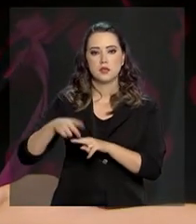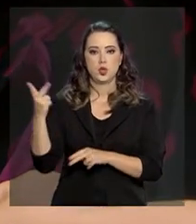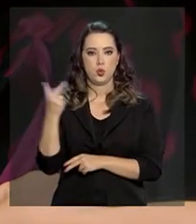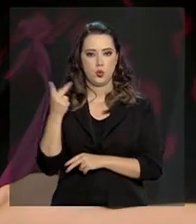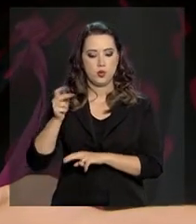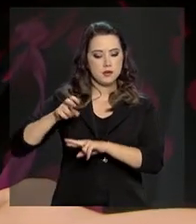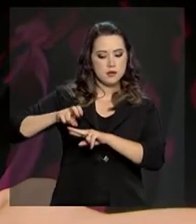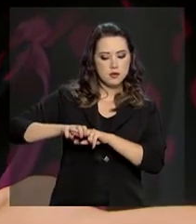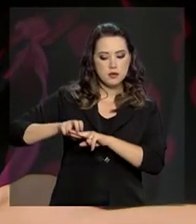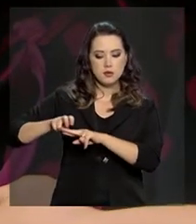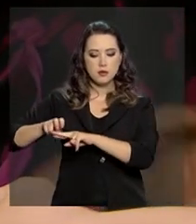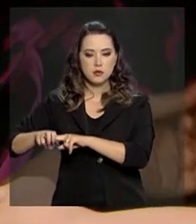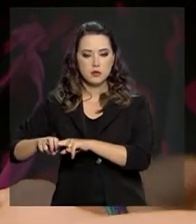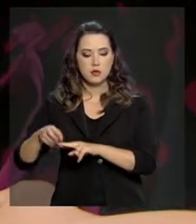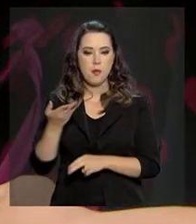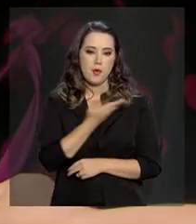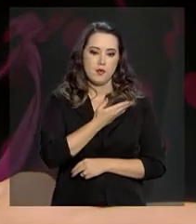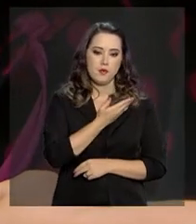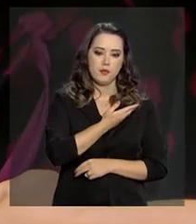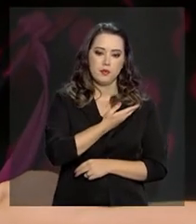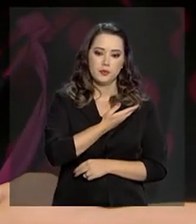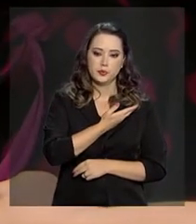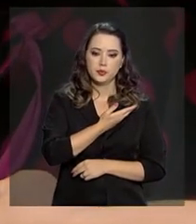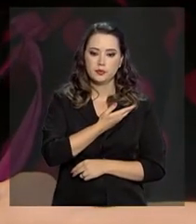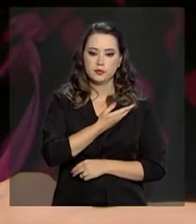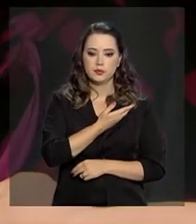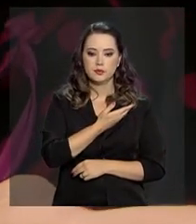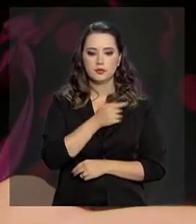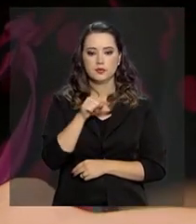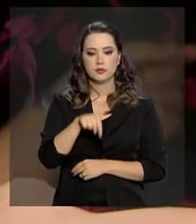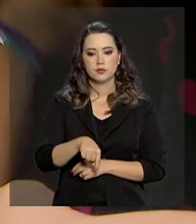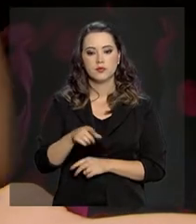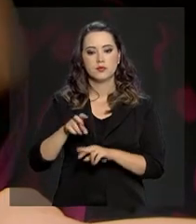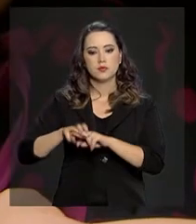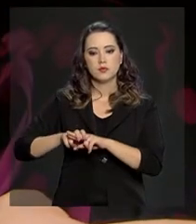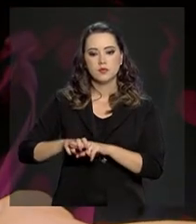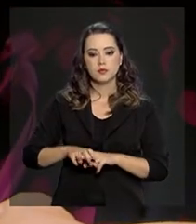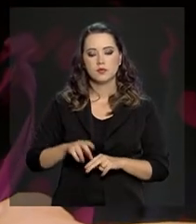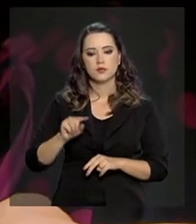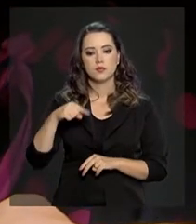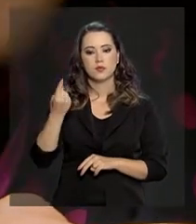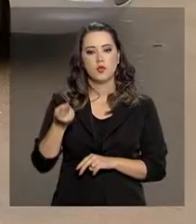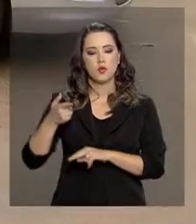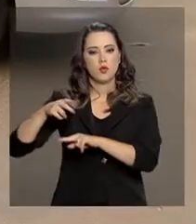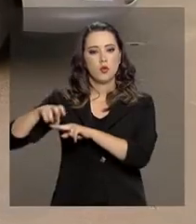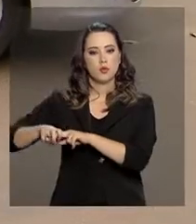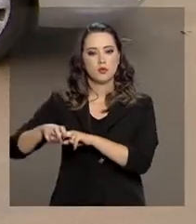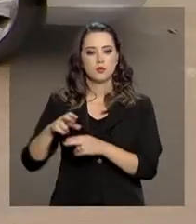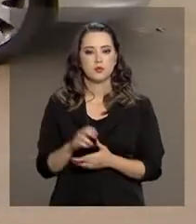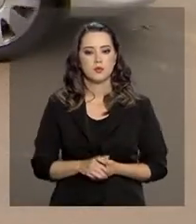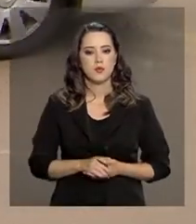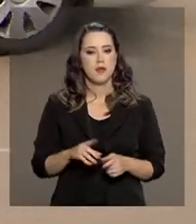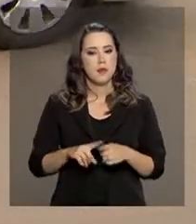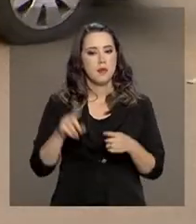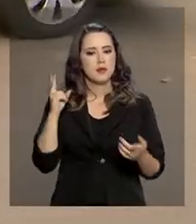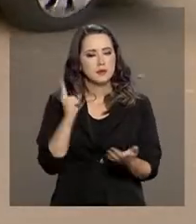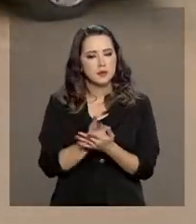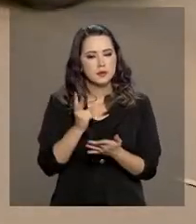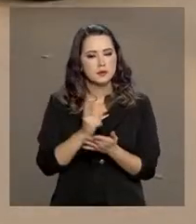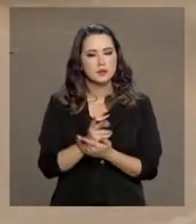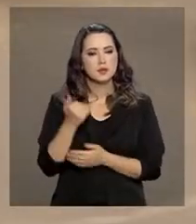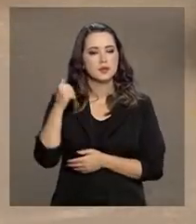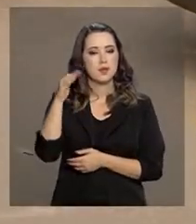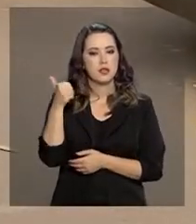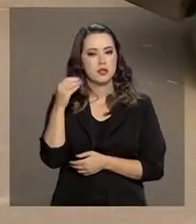meu amigo ele vai nessa cadeia e eva naquela mas apesar de existir há